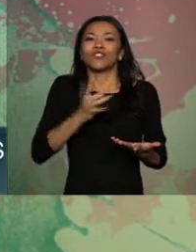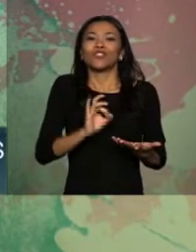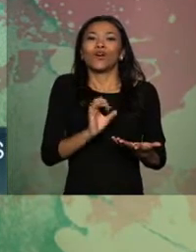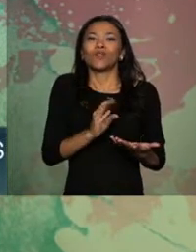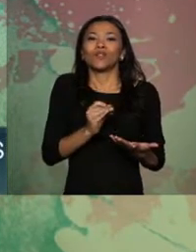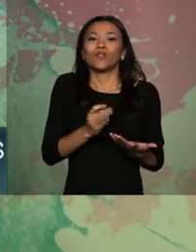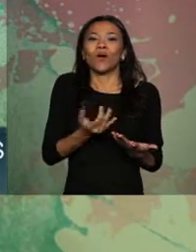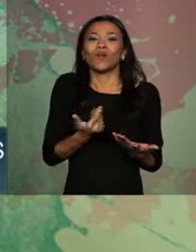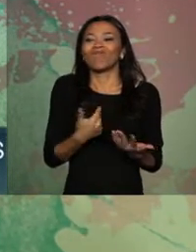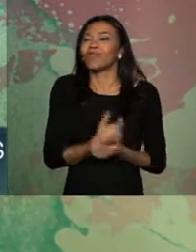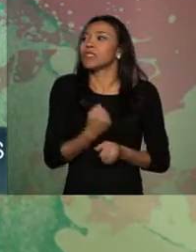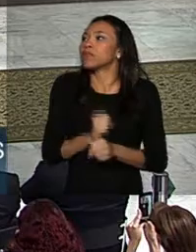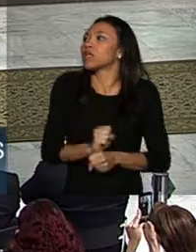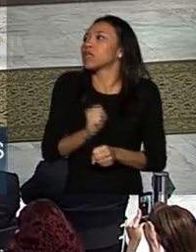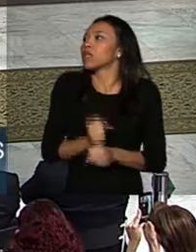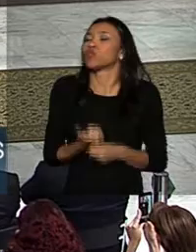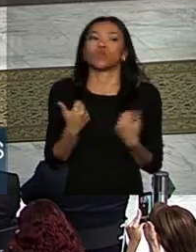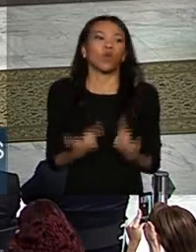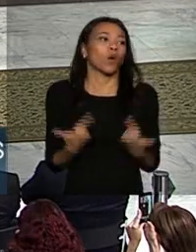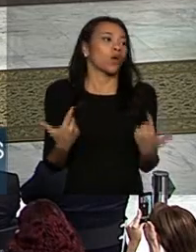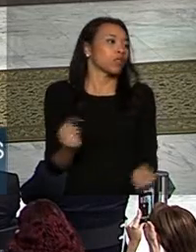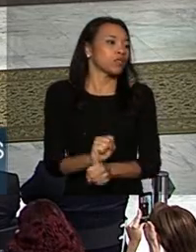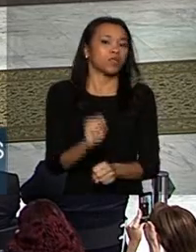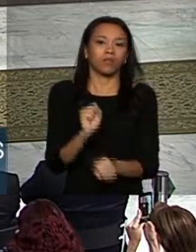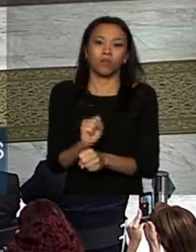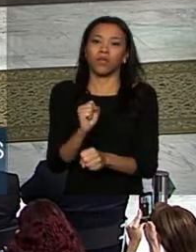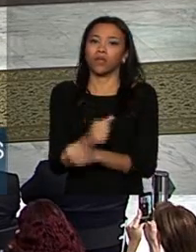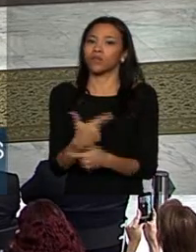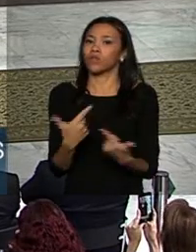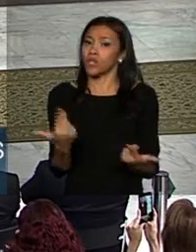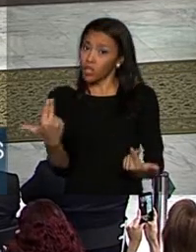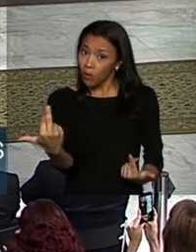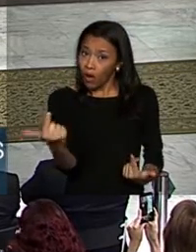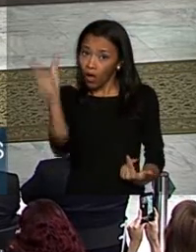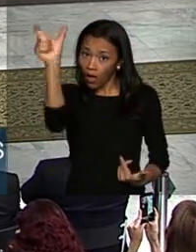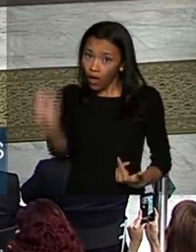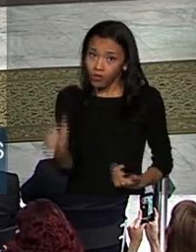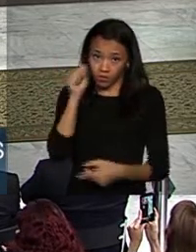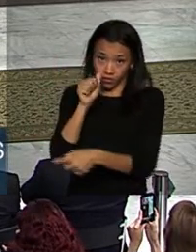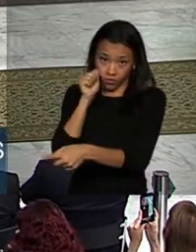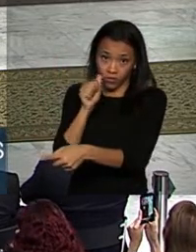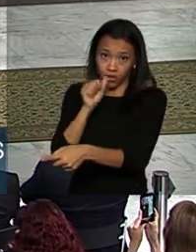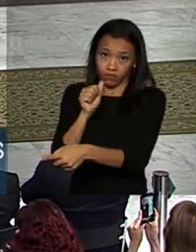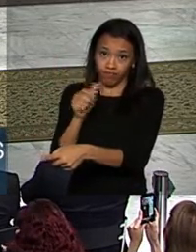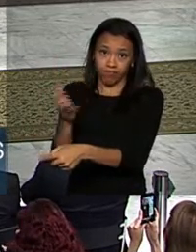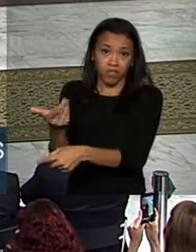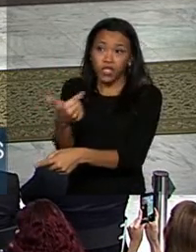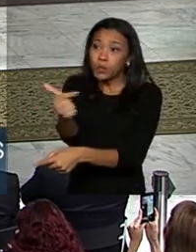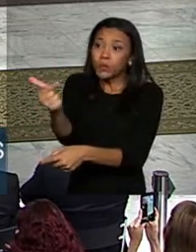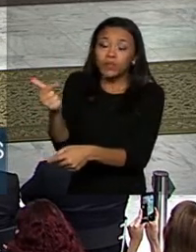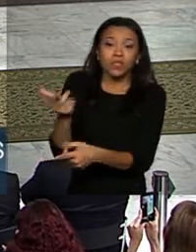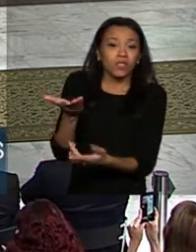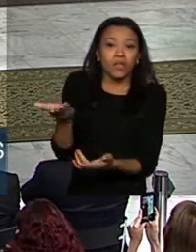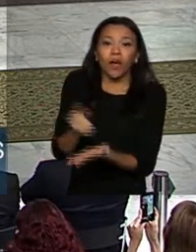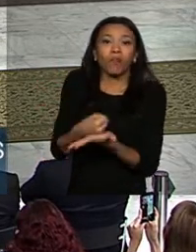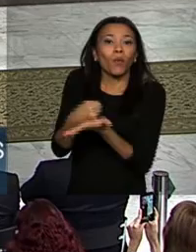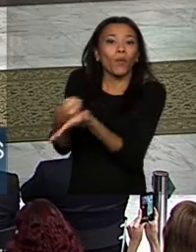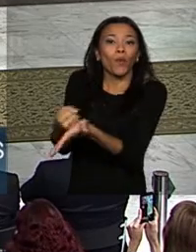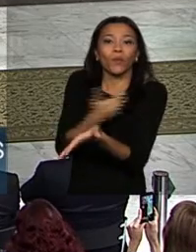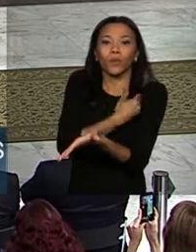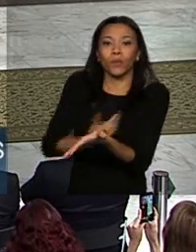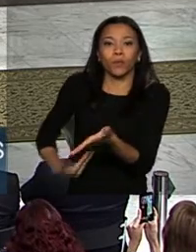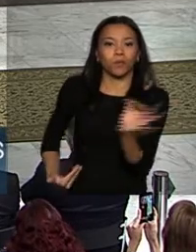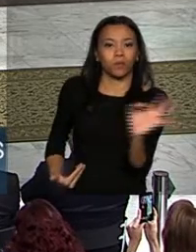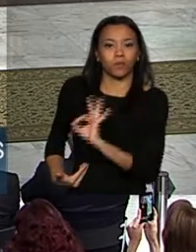da própria sorte. Pessoas como a dona Delcy, sem nenhum tipo de apoio do